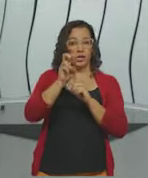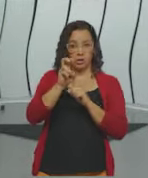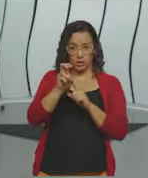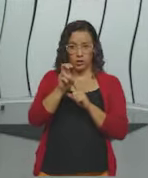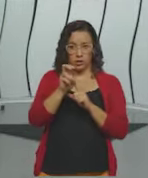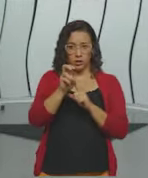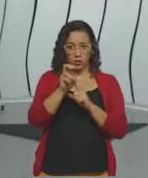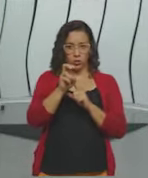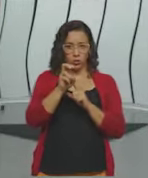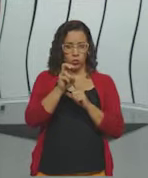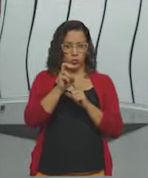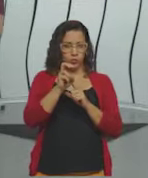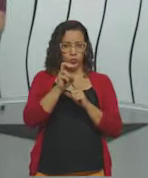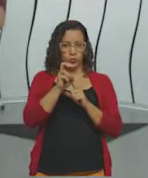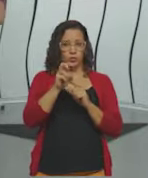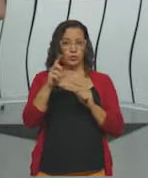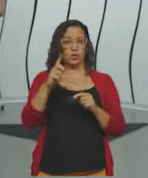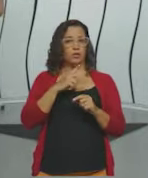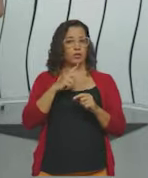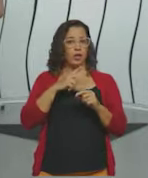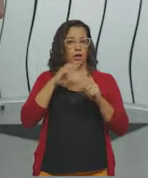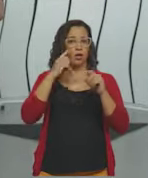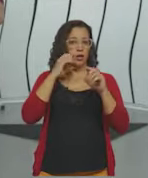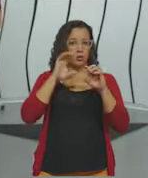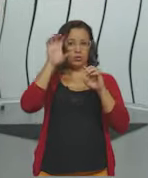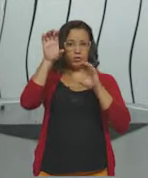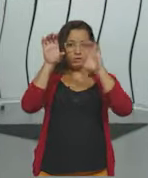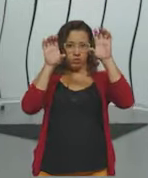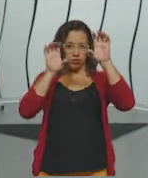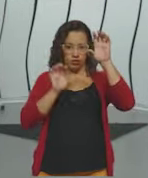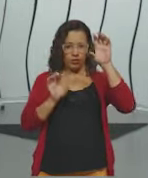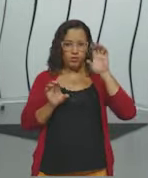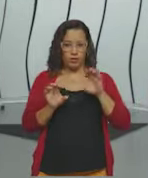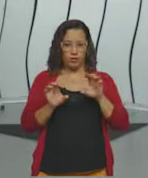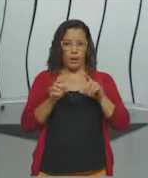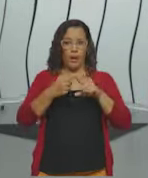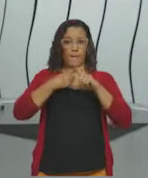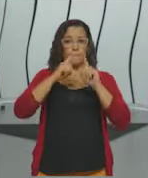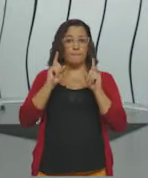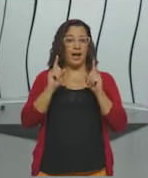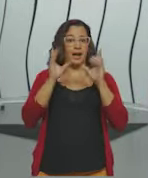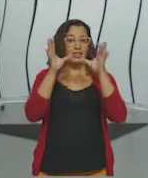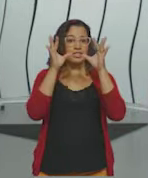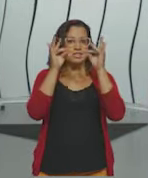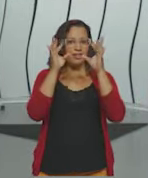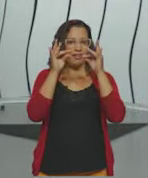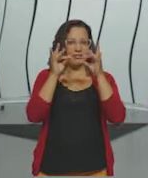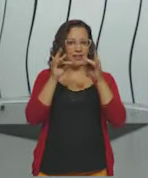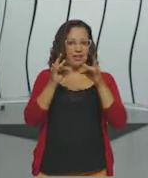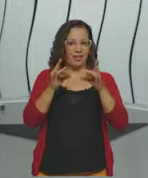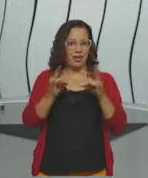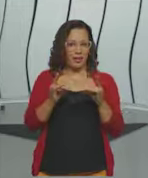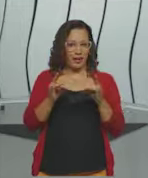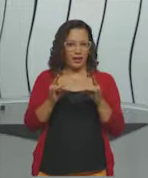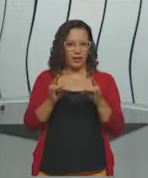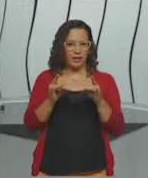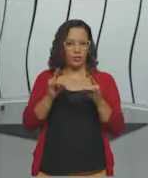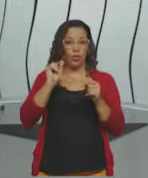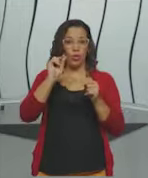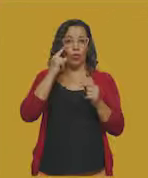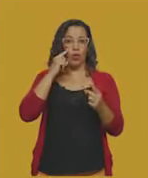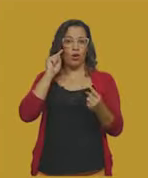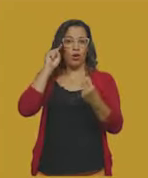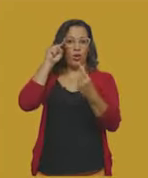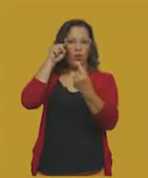externos aqui, eles estão separados um do outro, mas que o detalhamento passa a pontinha